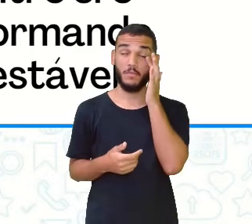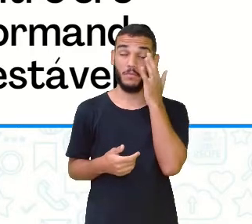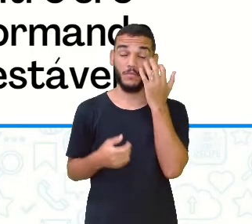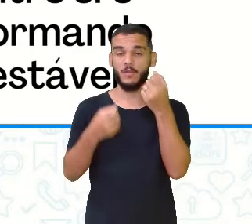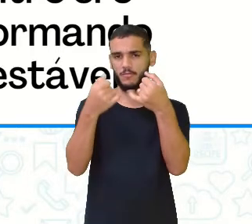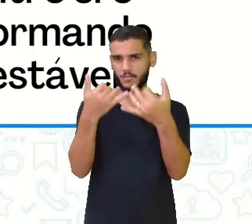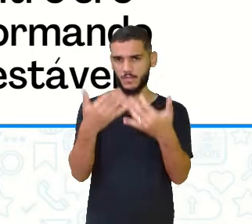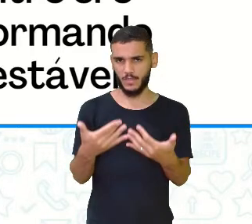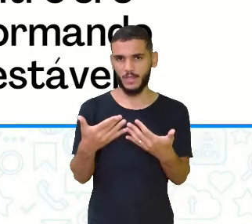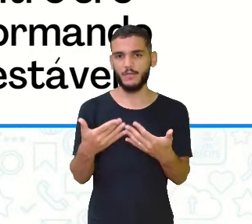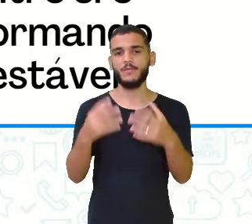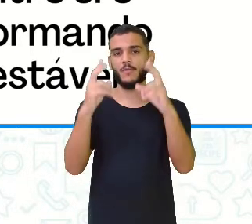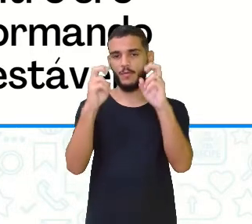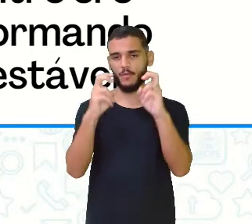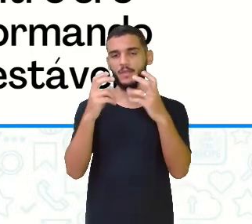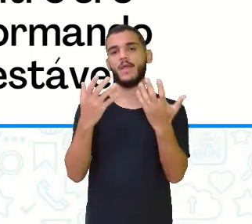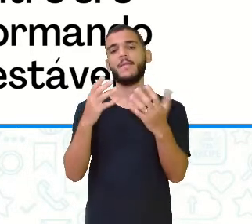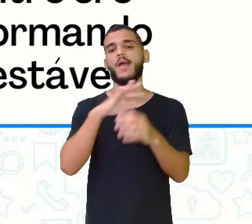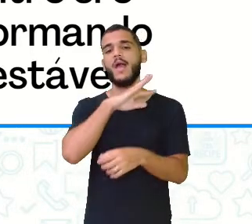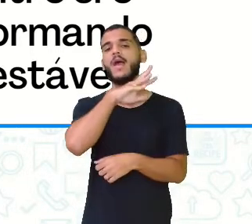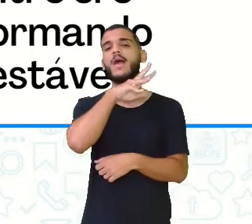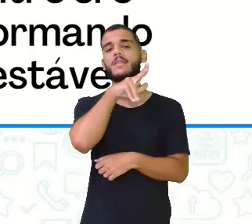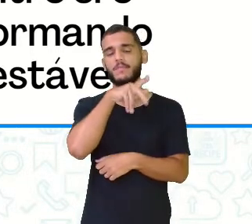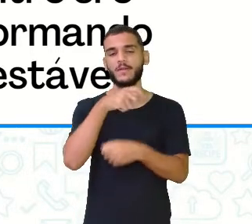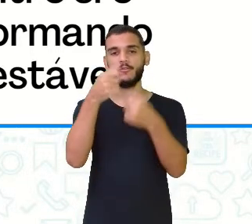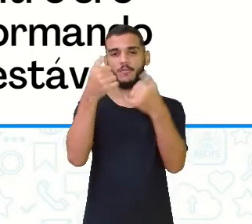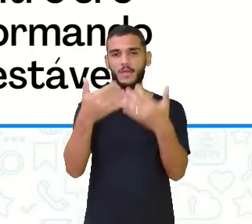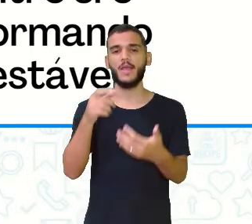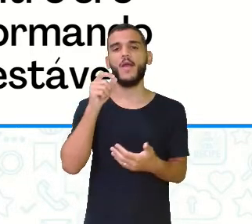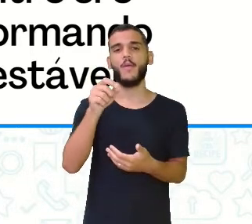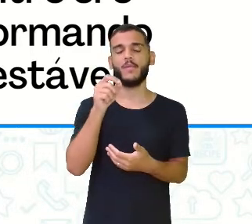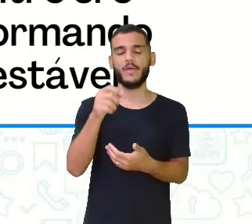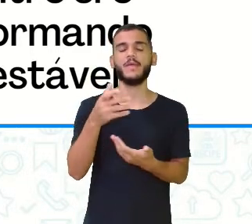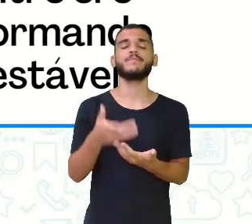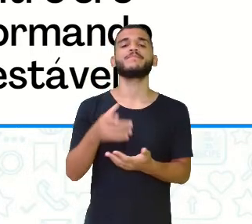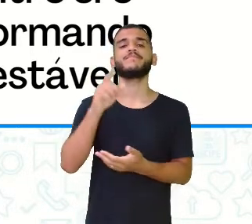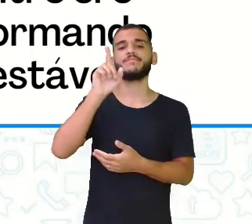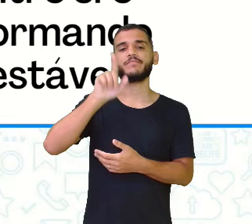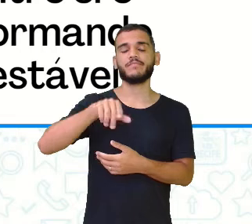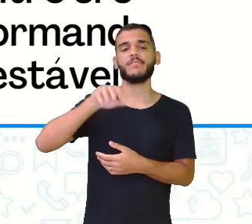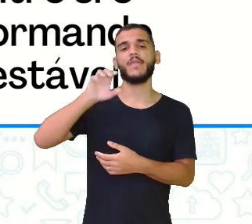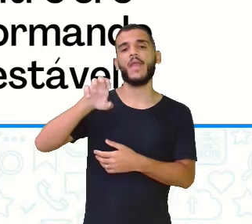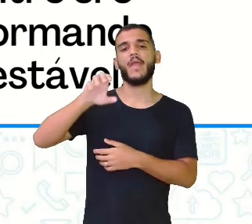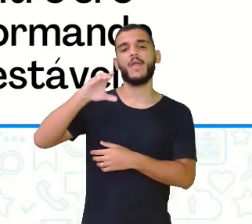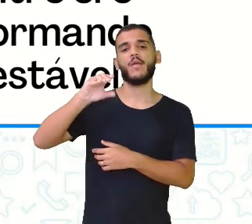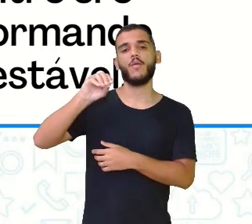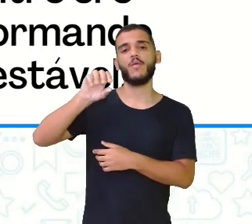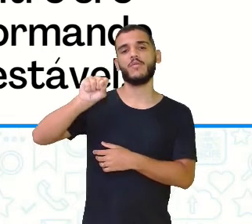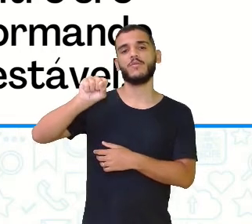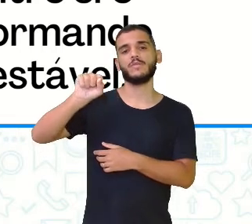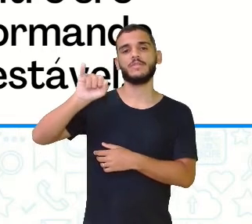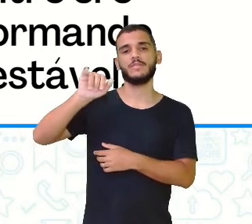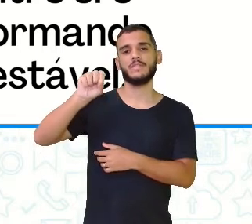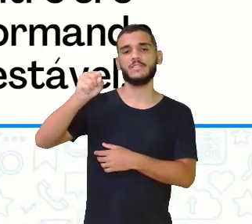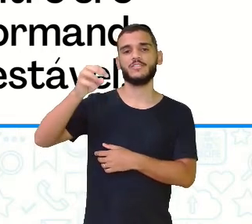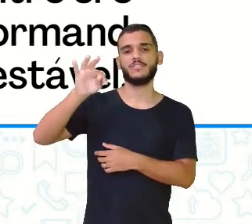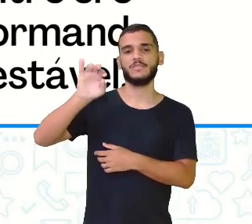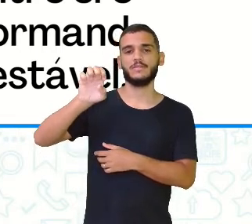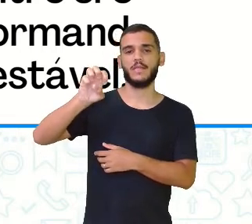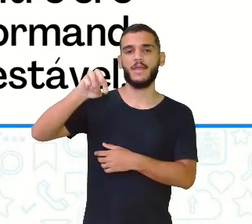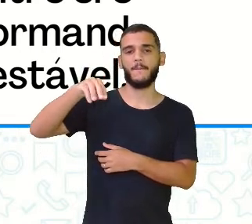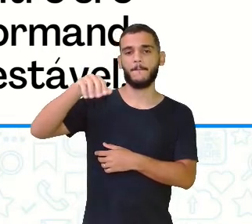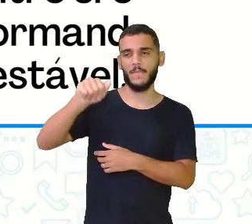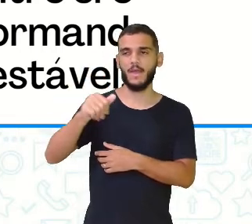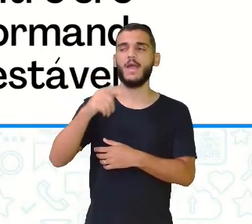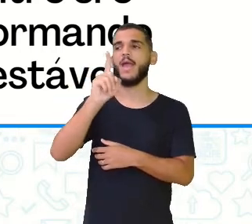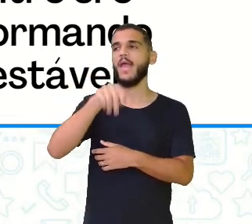gente tem que falar um pouco sobre ecossistema. O que é ecossistema? É um conjunto de organismos que vivem em determinado local e interagem